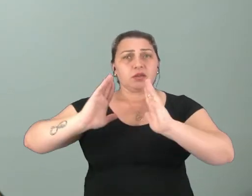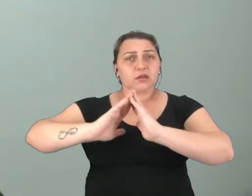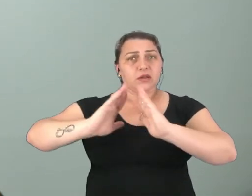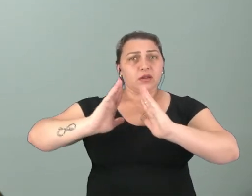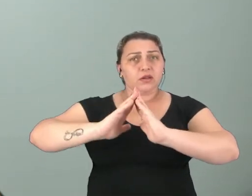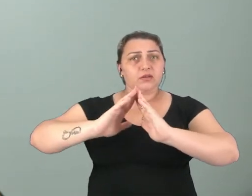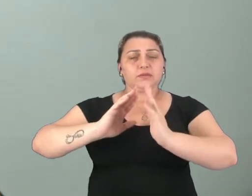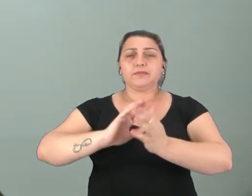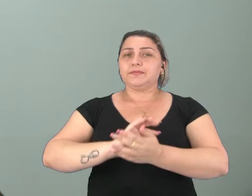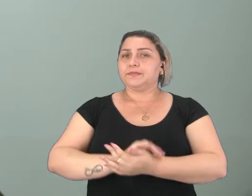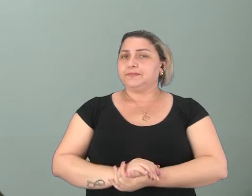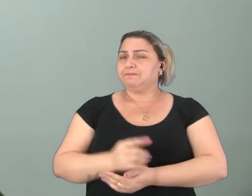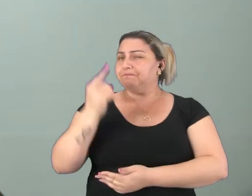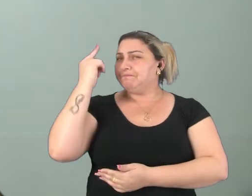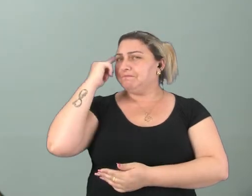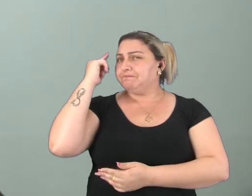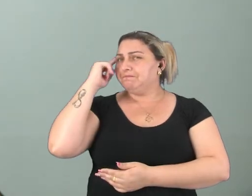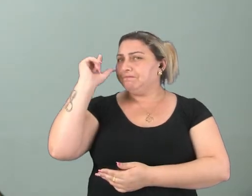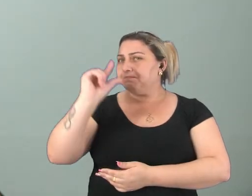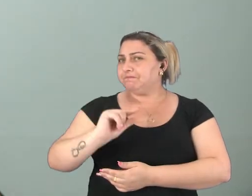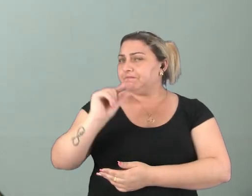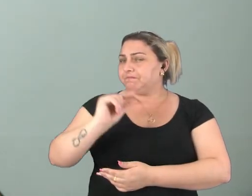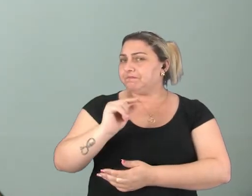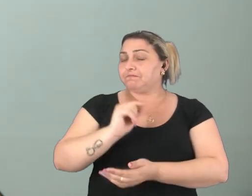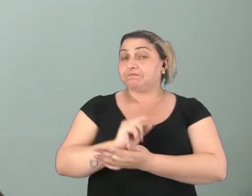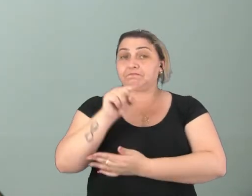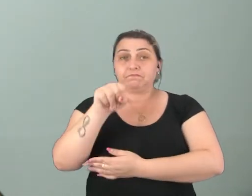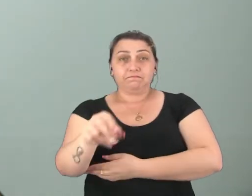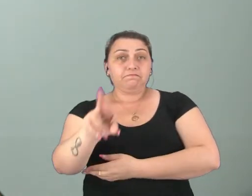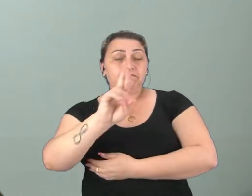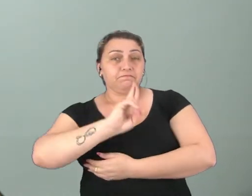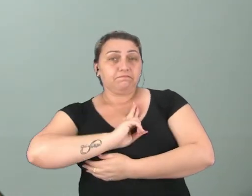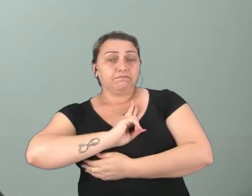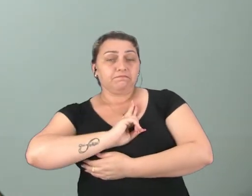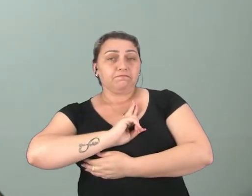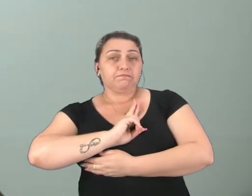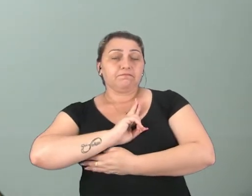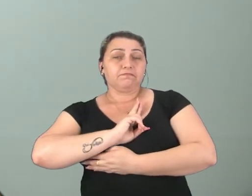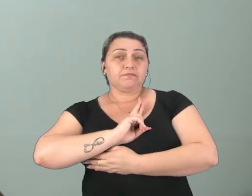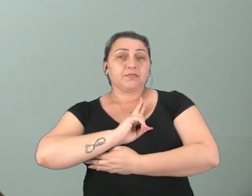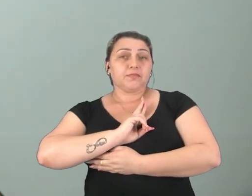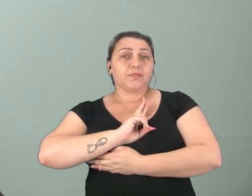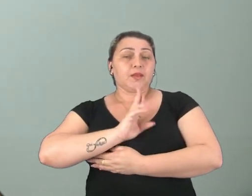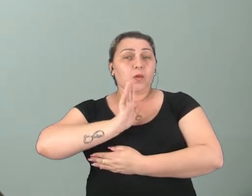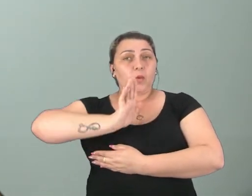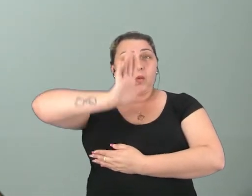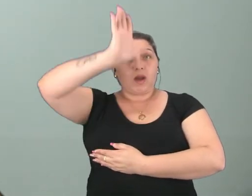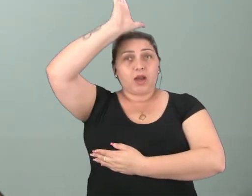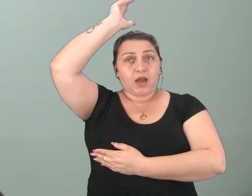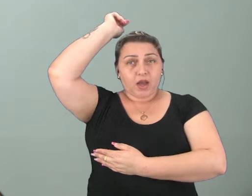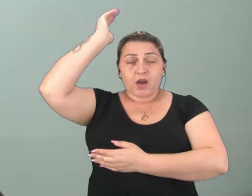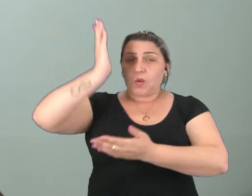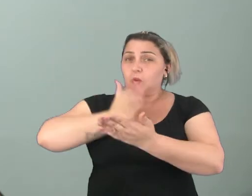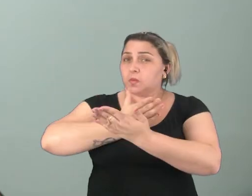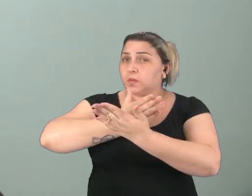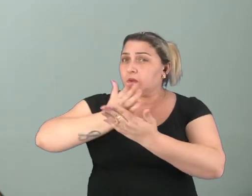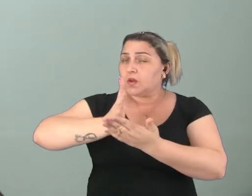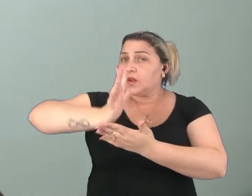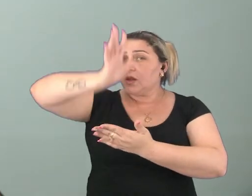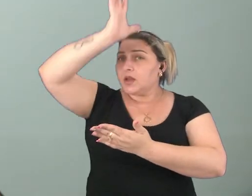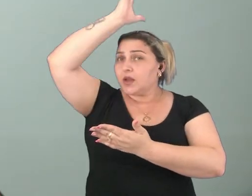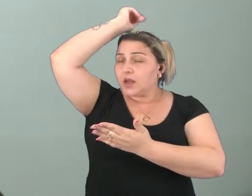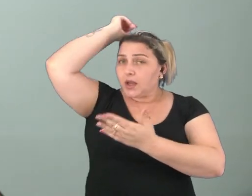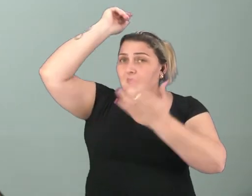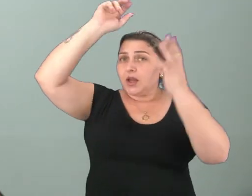casa? Pense um pouquinho. Será que você me responderia que foi o galo, tudo começou quando o